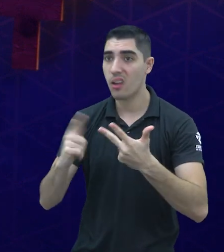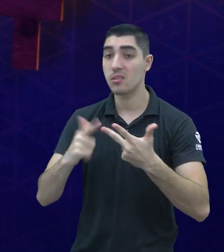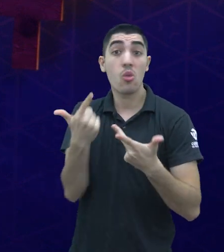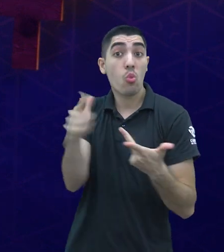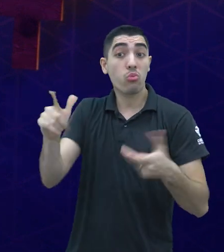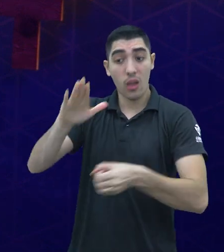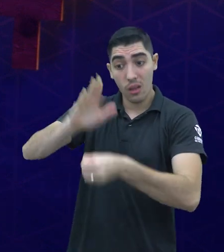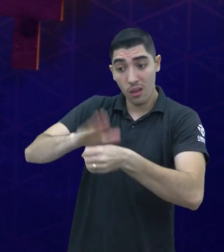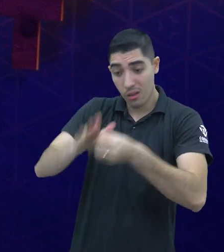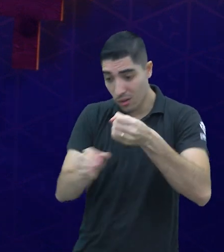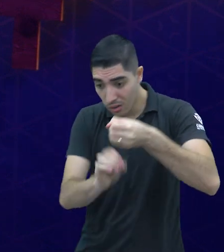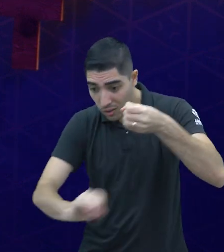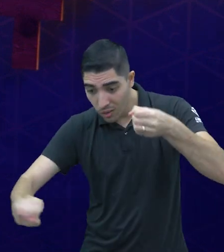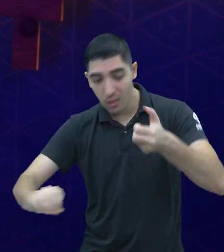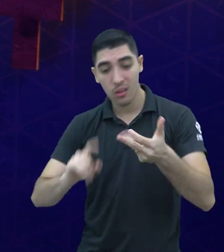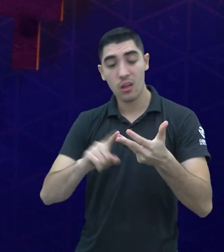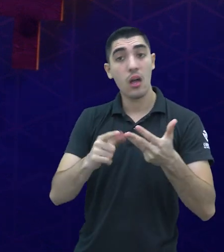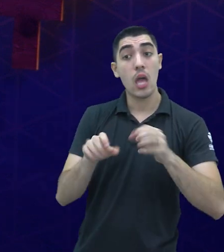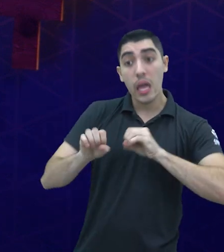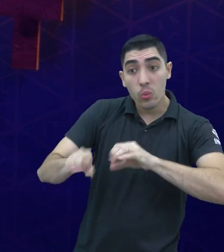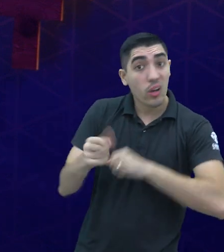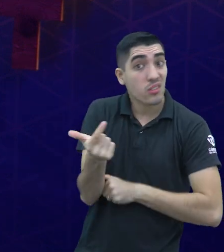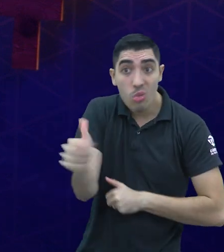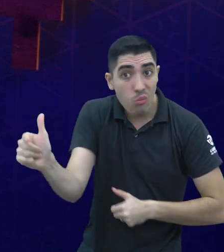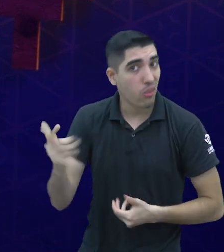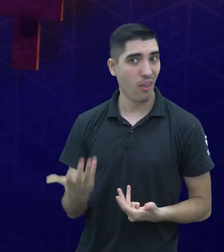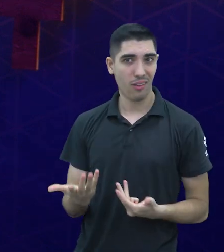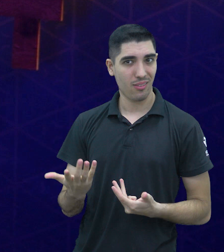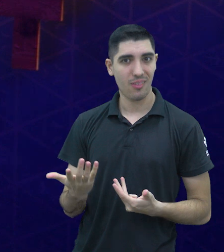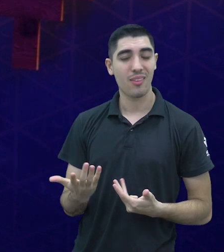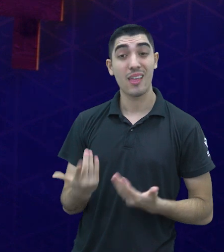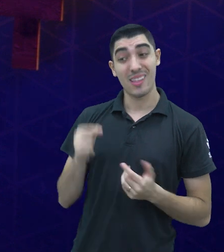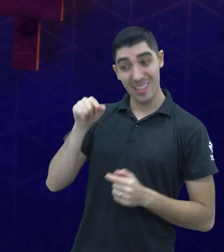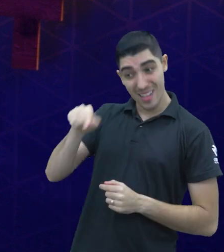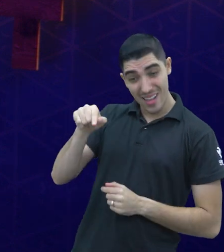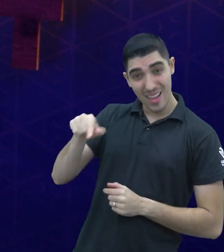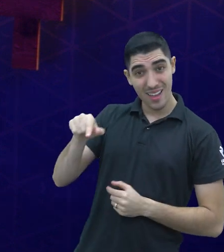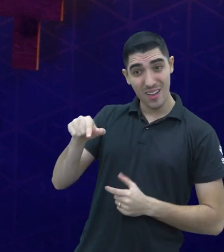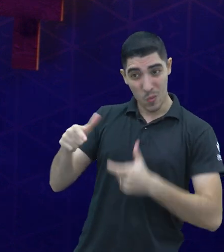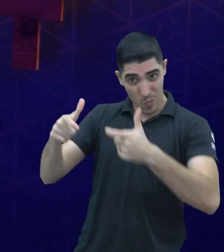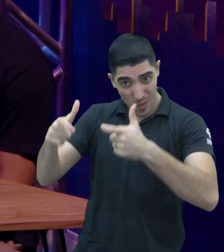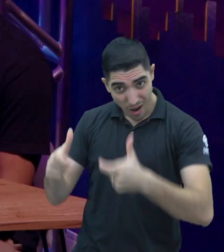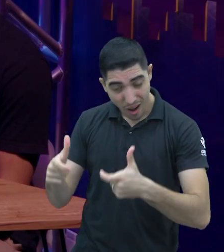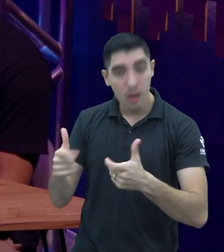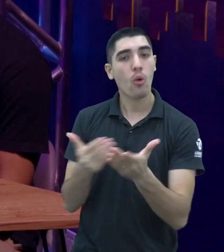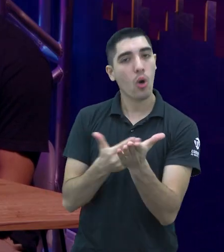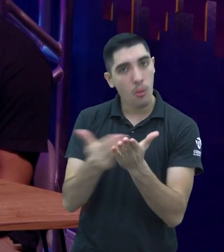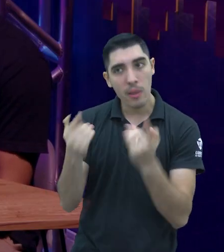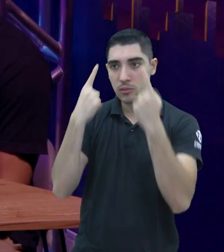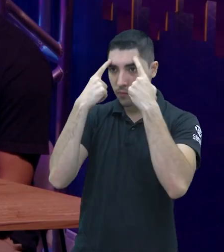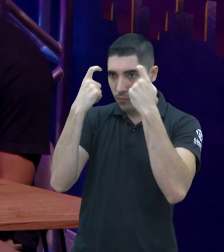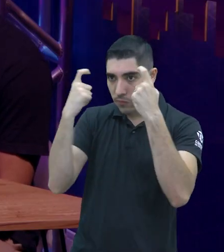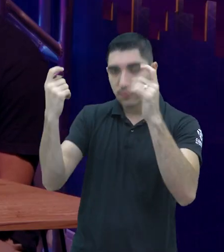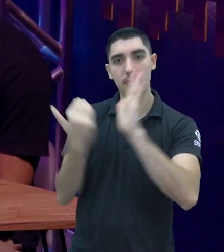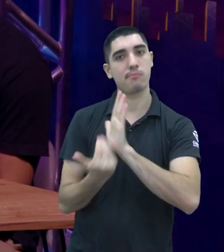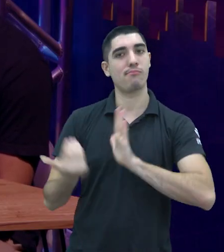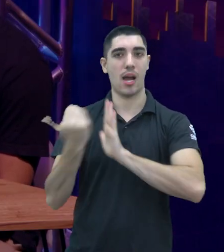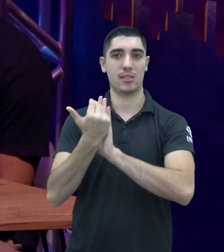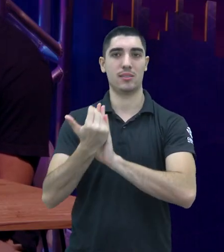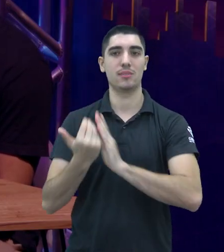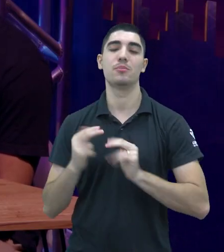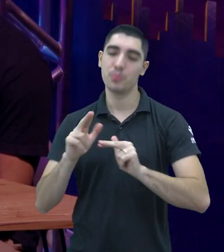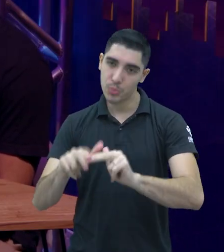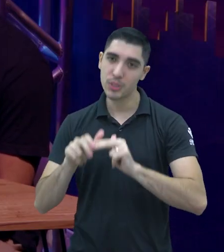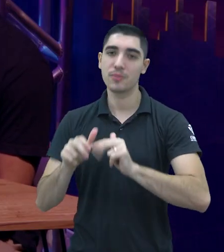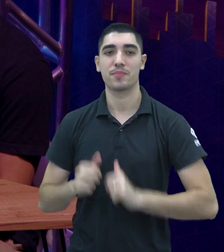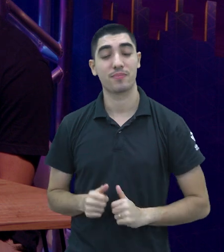moradia, esgoto, educação e tudo mais. E aí a comunidade tende a ser mais violenta. Pois é,